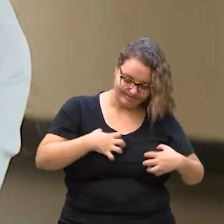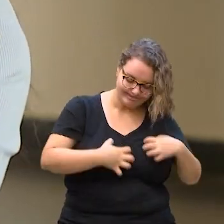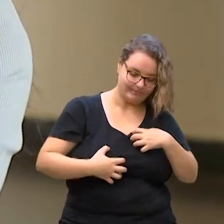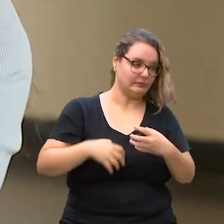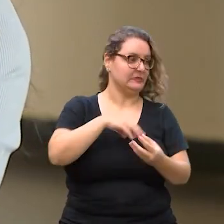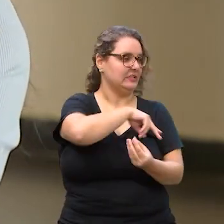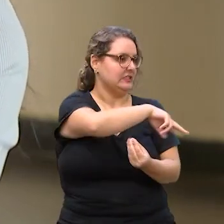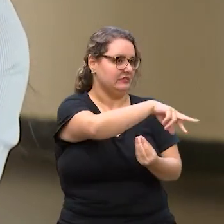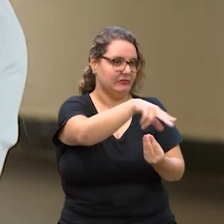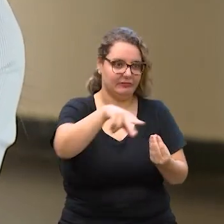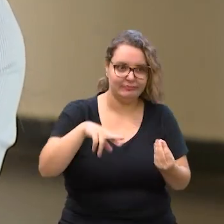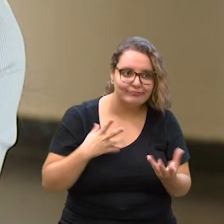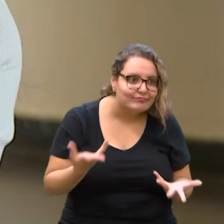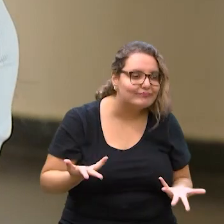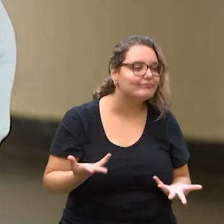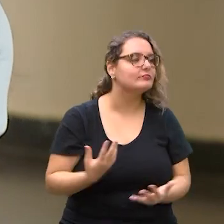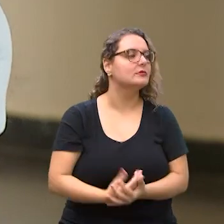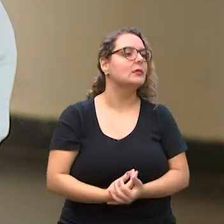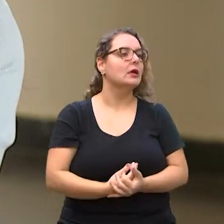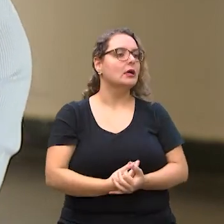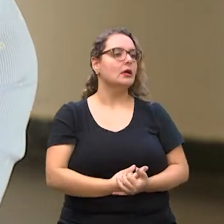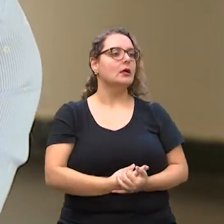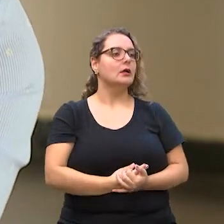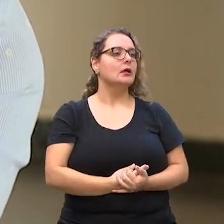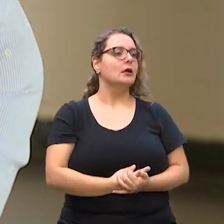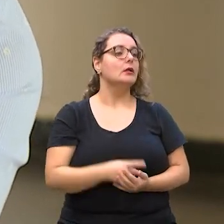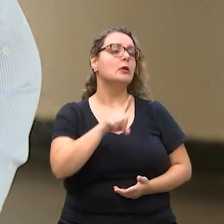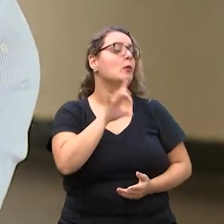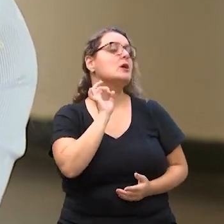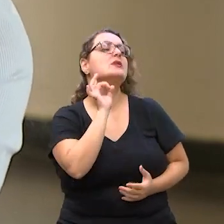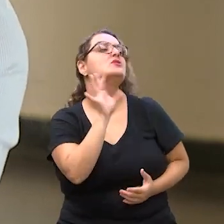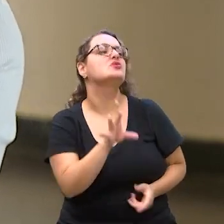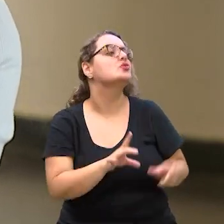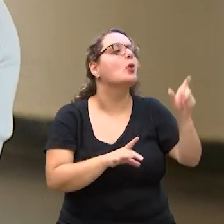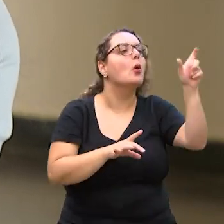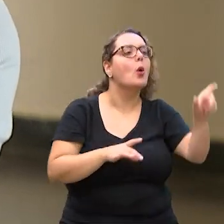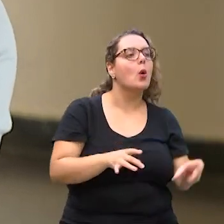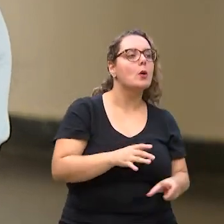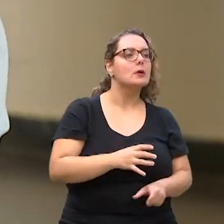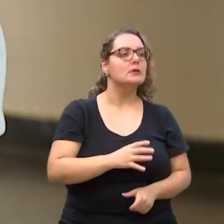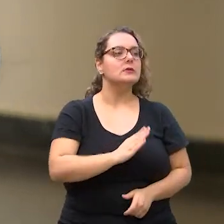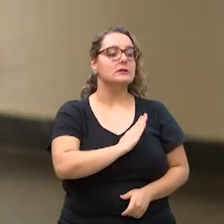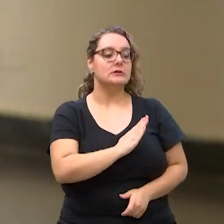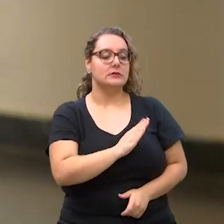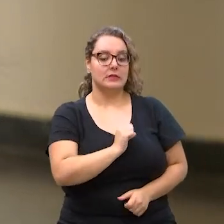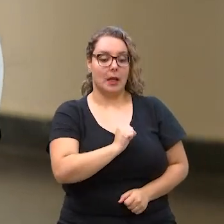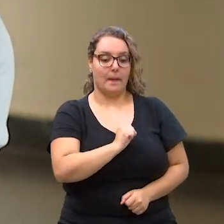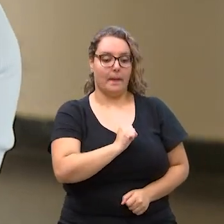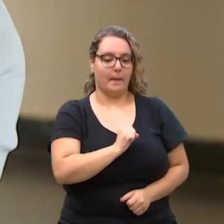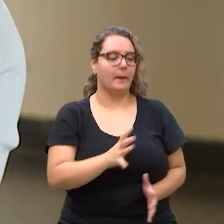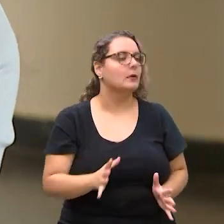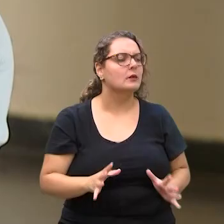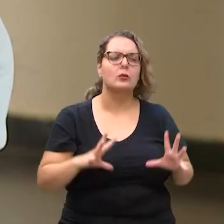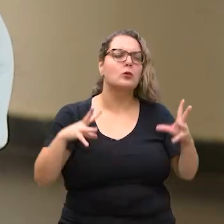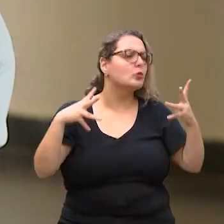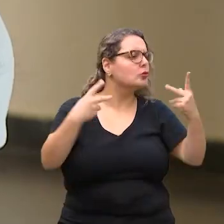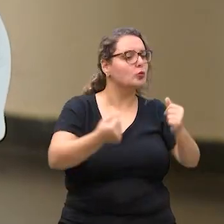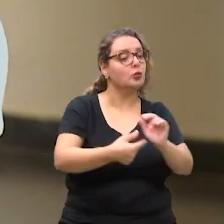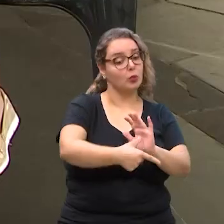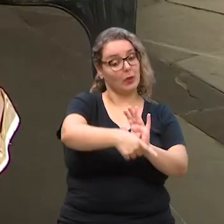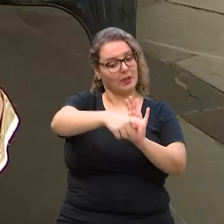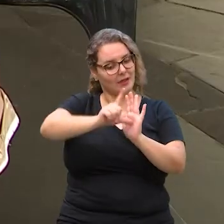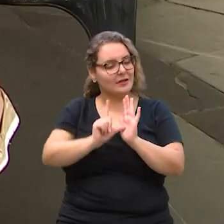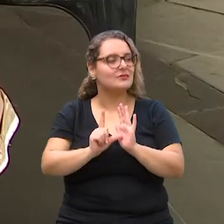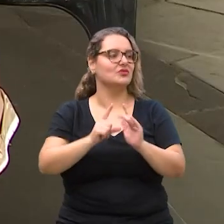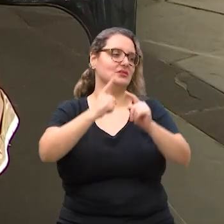ansiedade, ela permeia muitas outras questões, né? Então, não é só lidar com o coração acelerado lá antes da competição, é lidar com o que